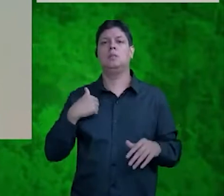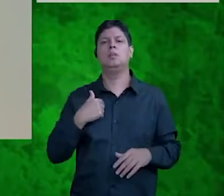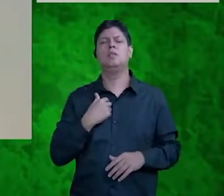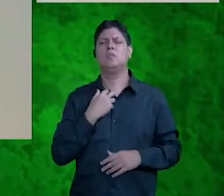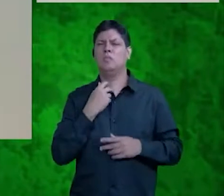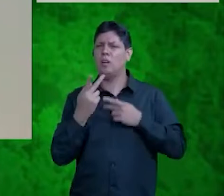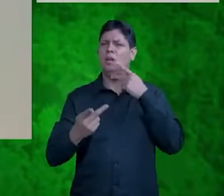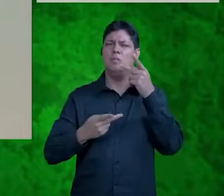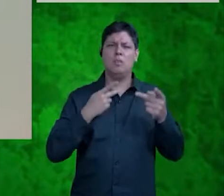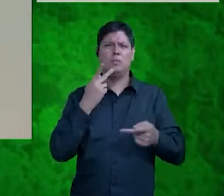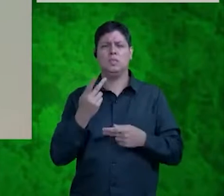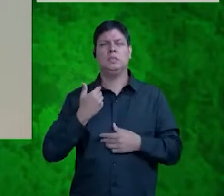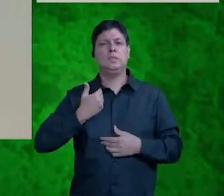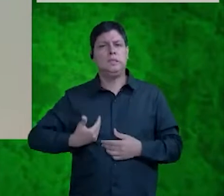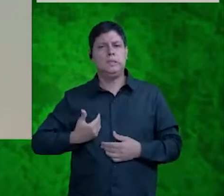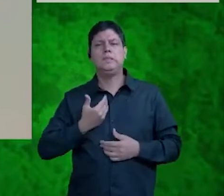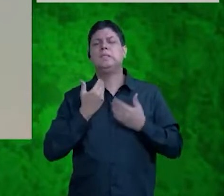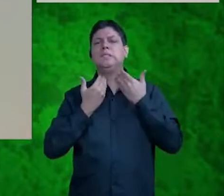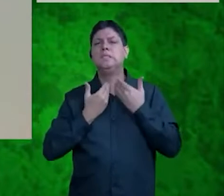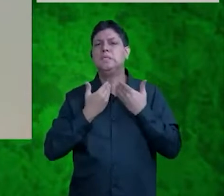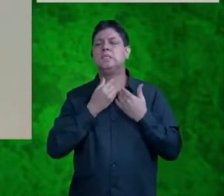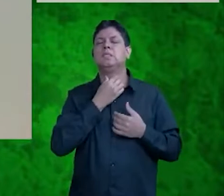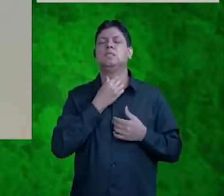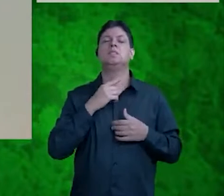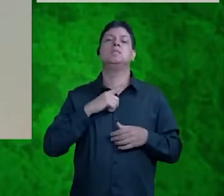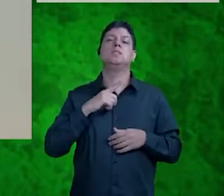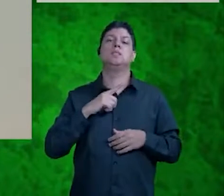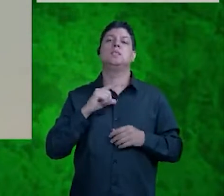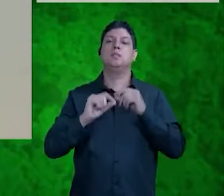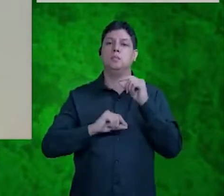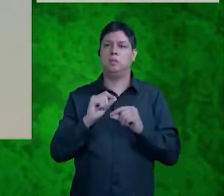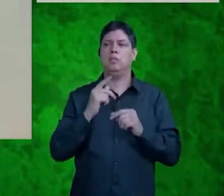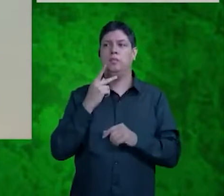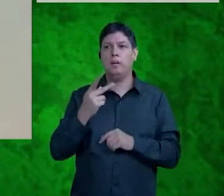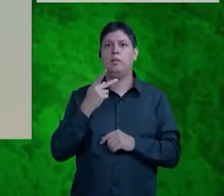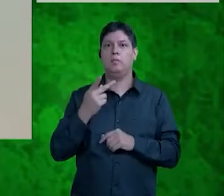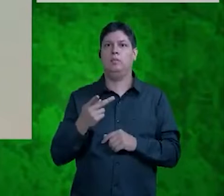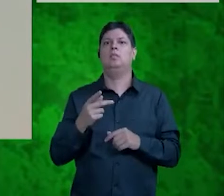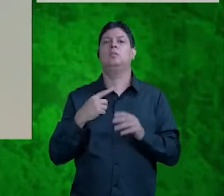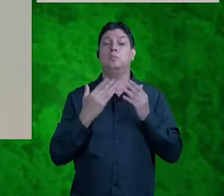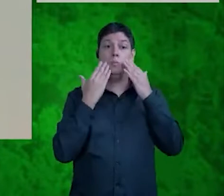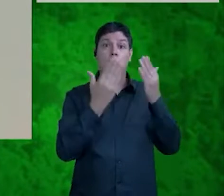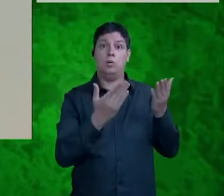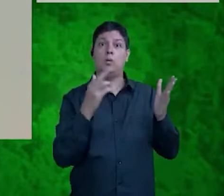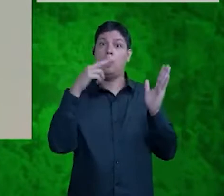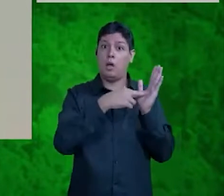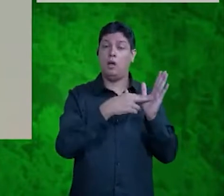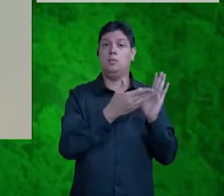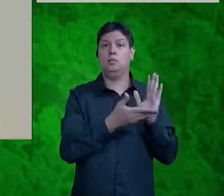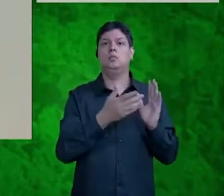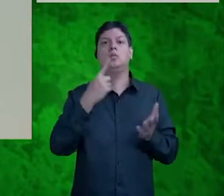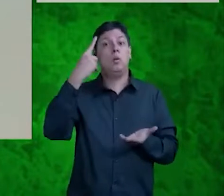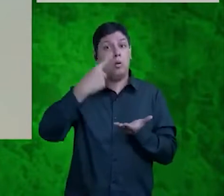estou passando a realidade, um compromisso aqui e uma radiografia que o país não costuma